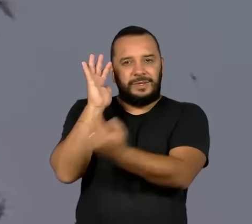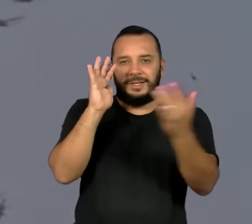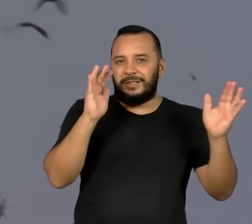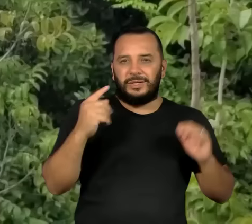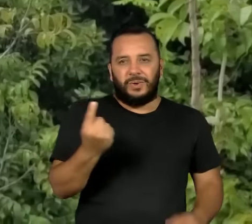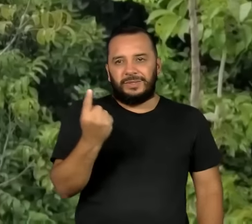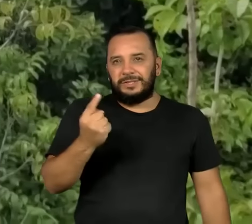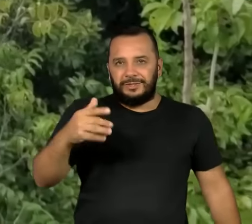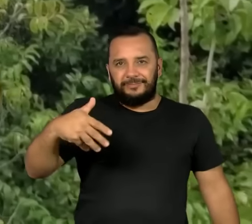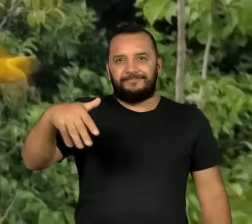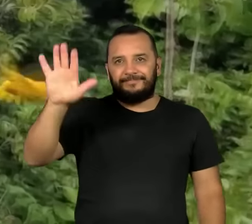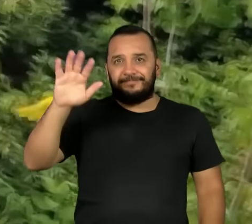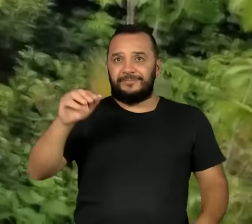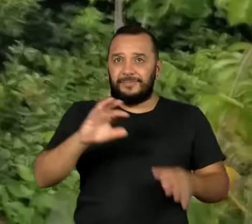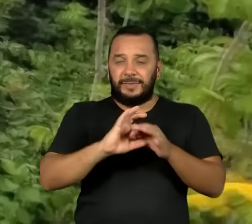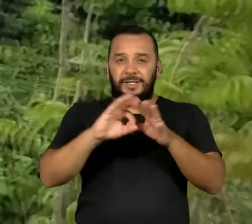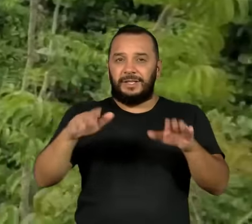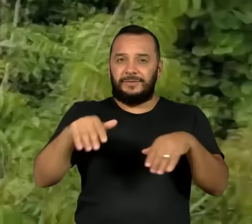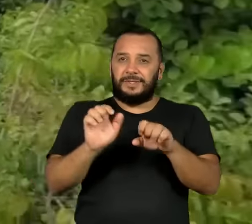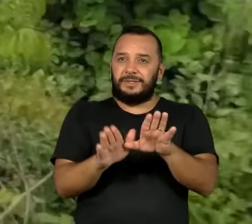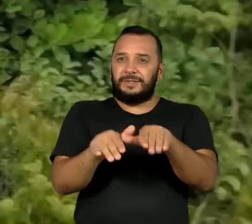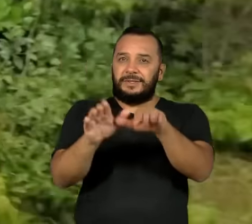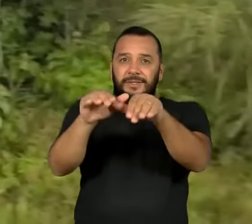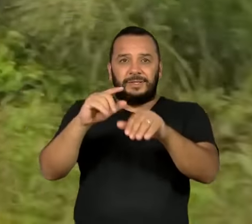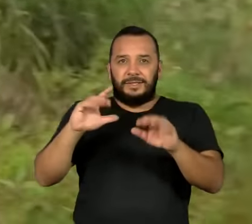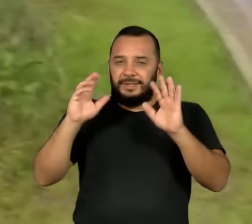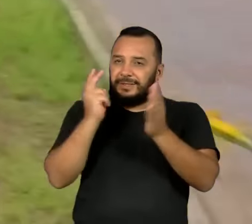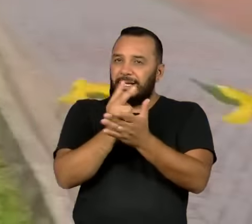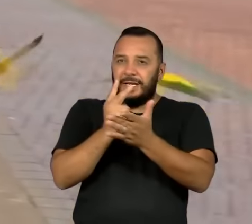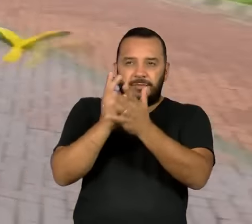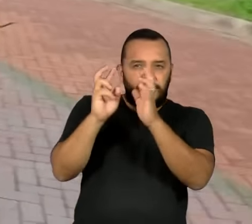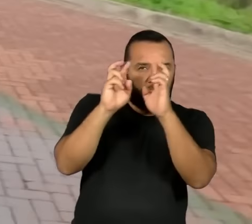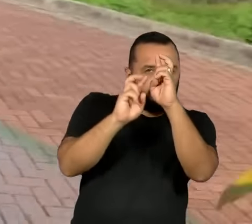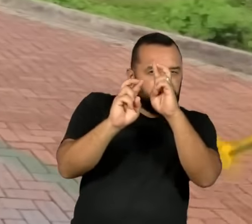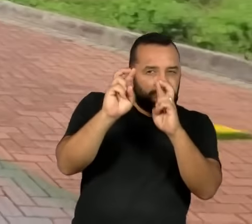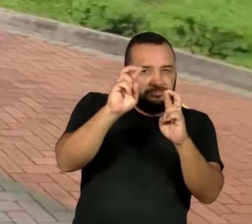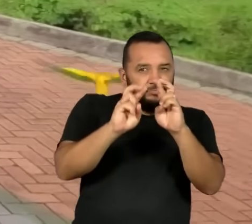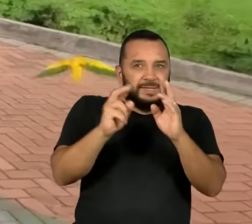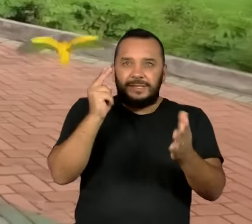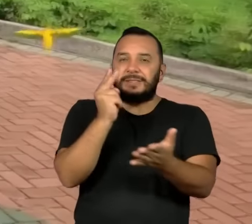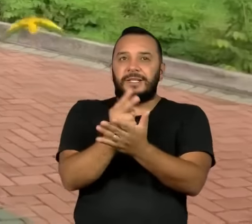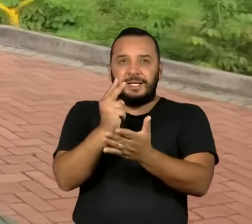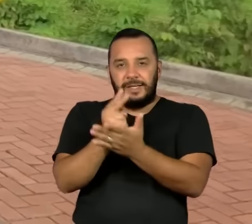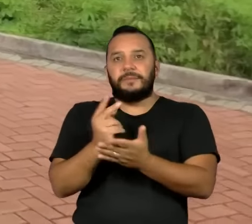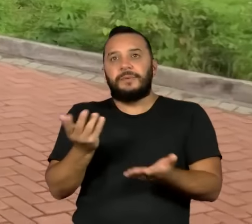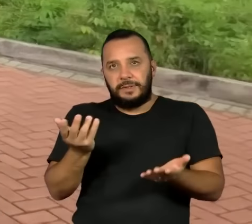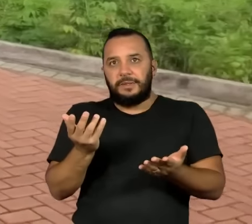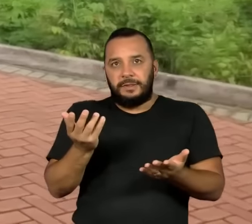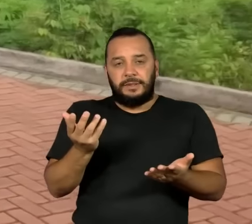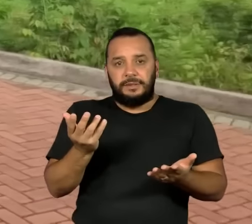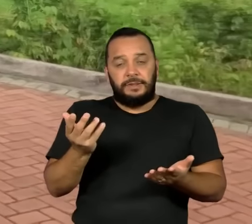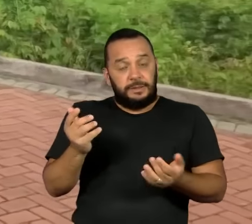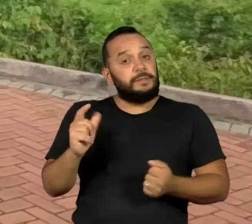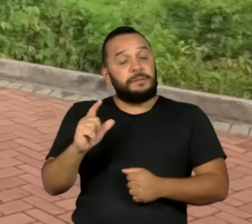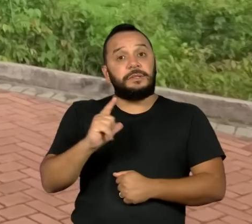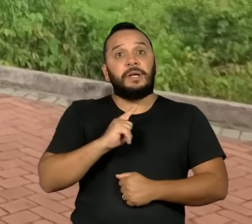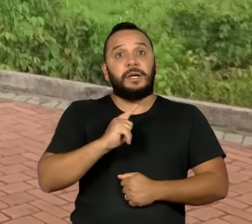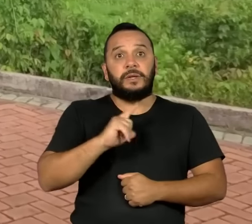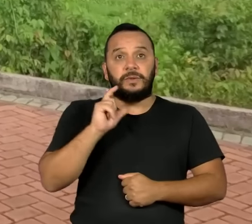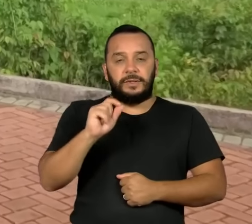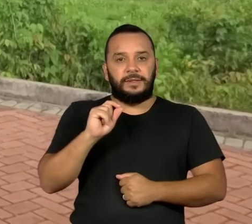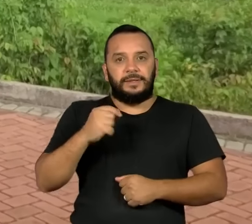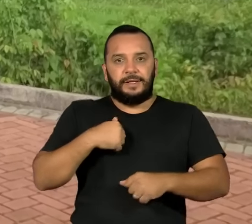Depois que elas são soltas, todo o monitoramento é feito, né? É através do colar, que geralmente